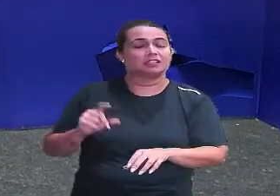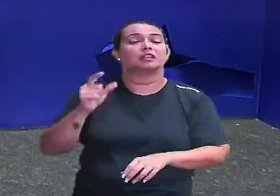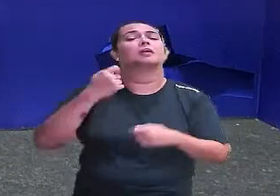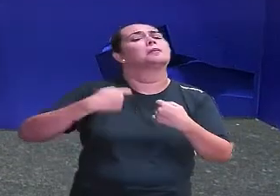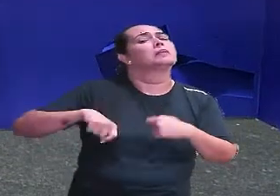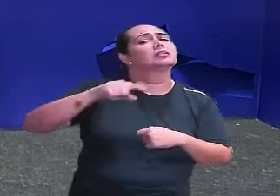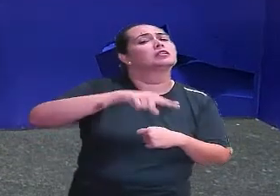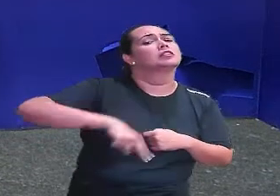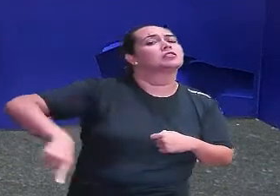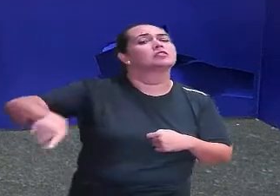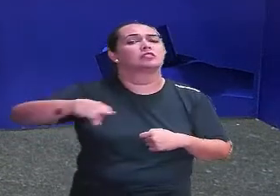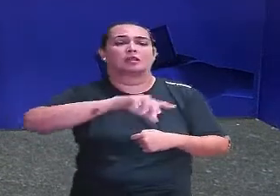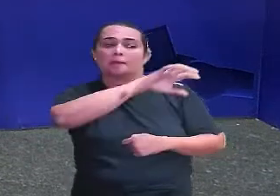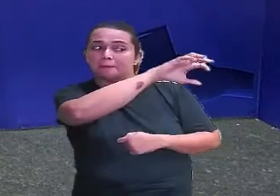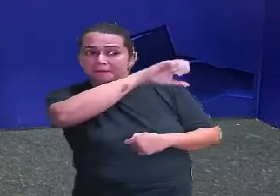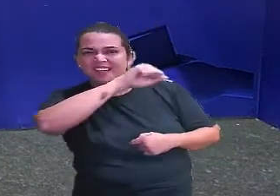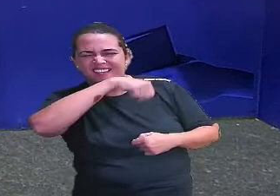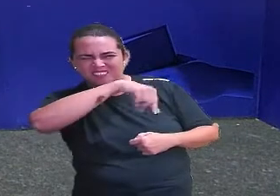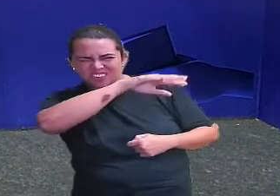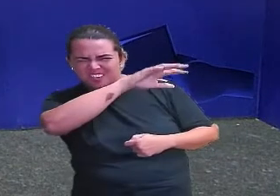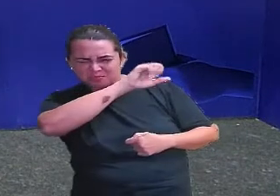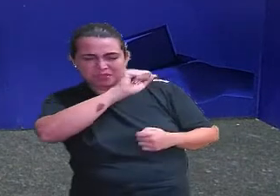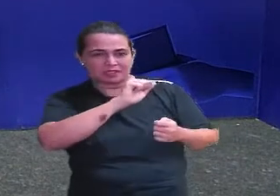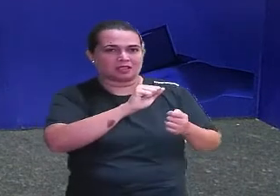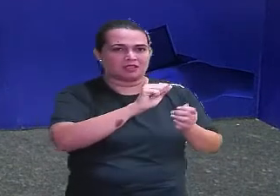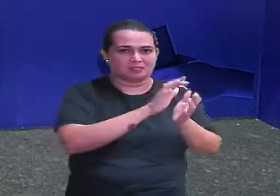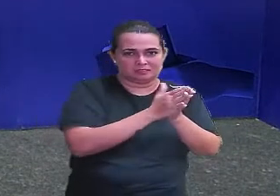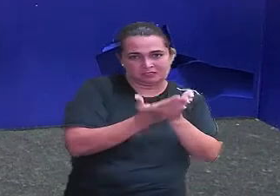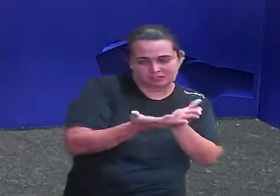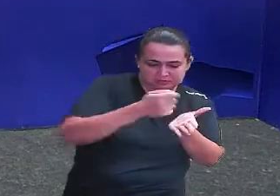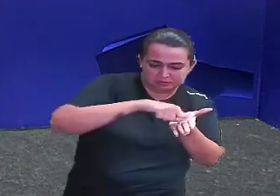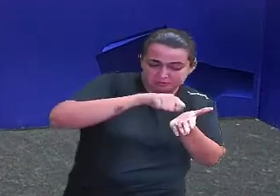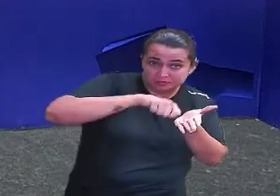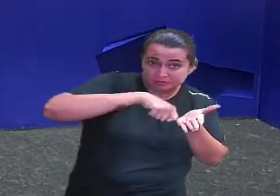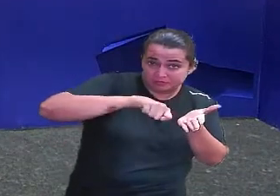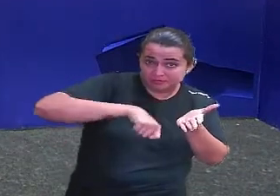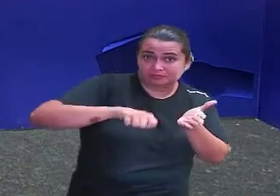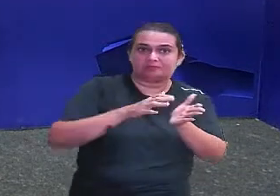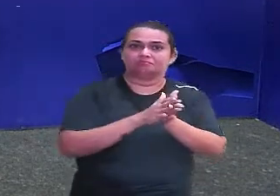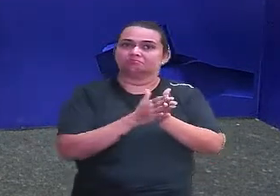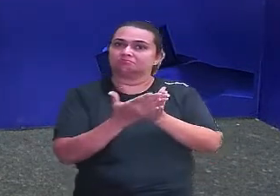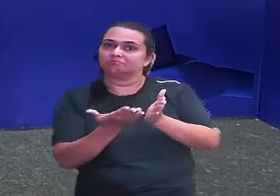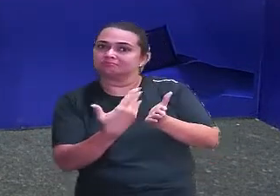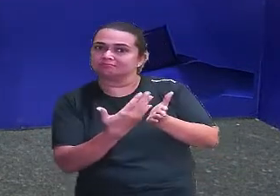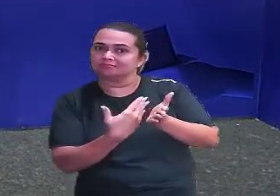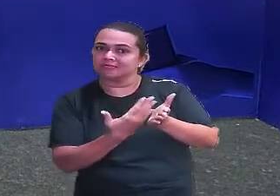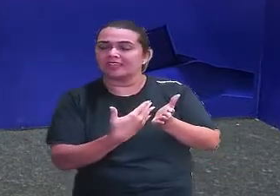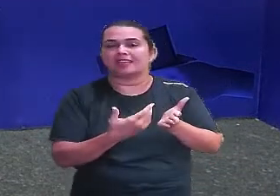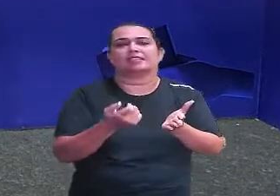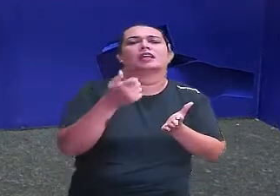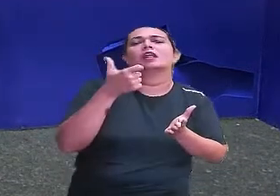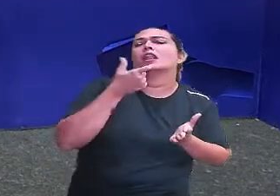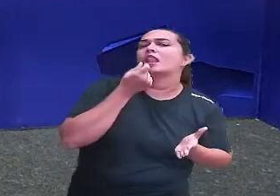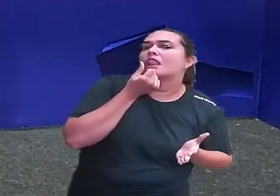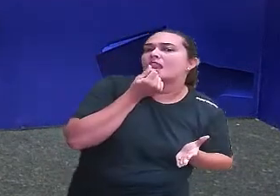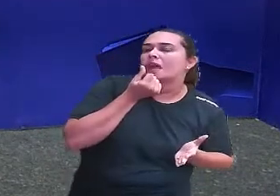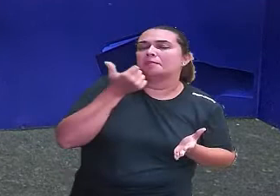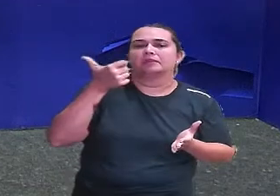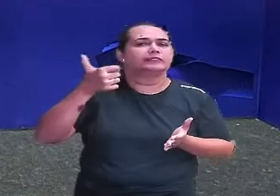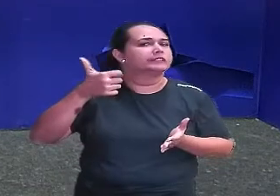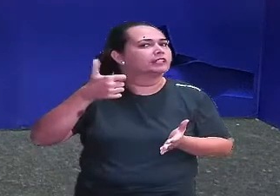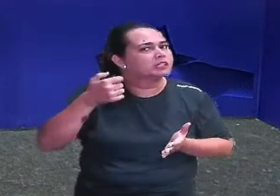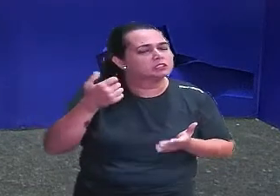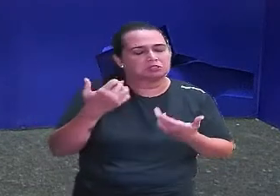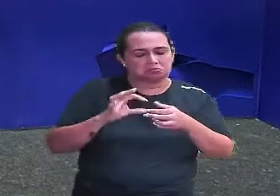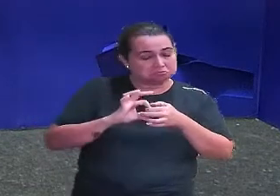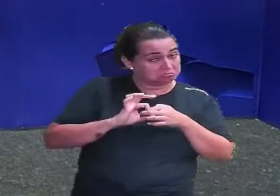vocês estejam em mãos com o caderno para fazer as anotações, né, amores? As canetinhas, ou a caneta, o lápis, enfim,